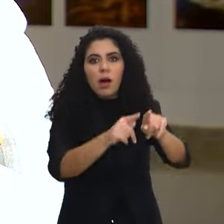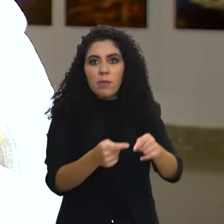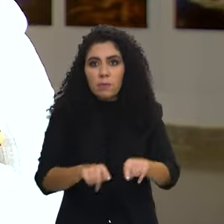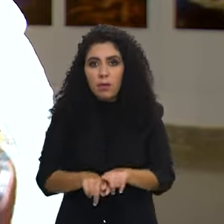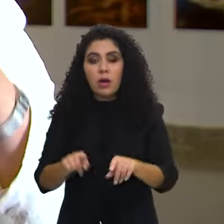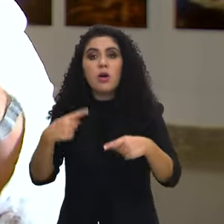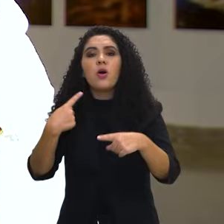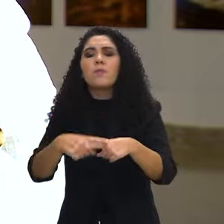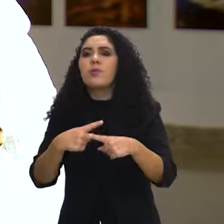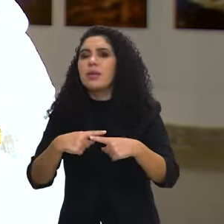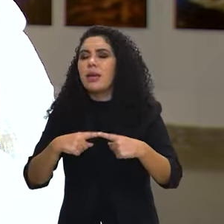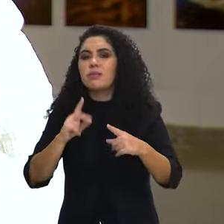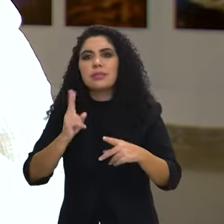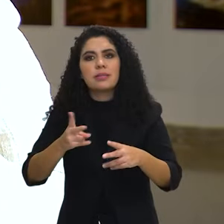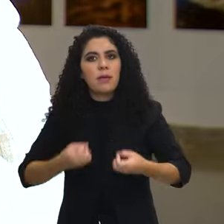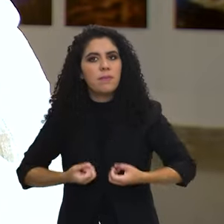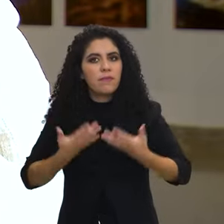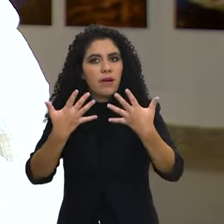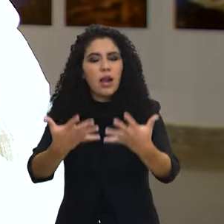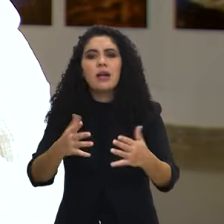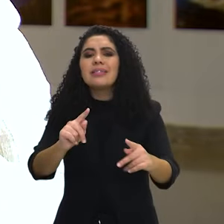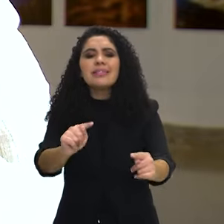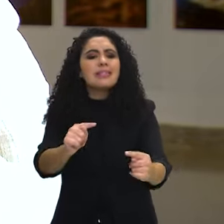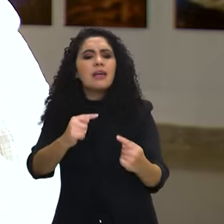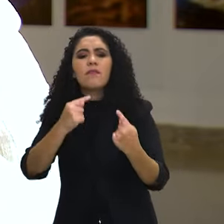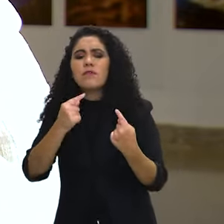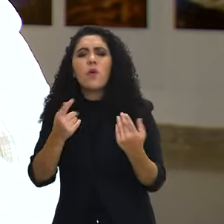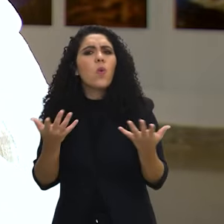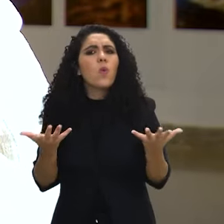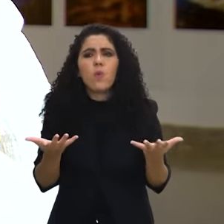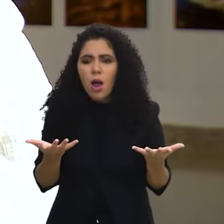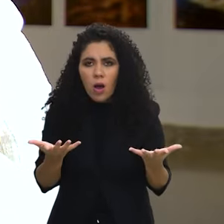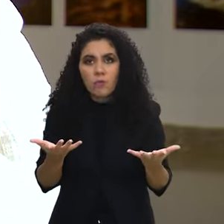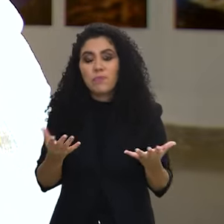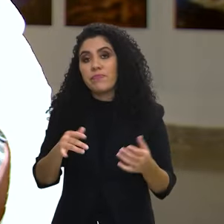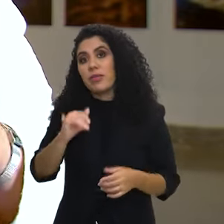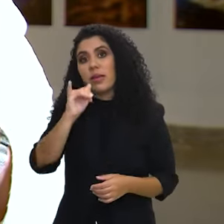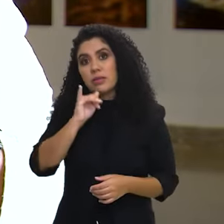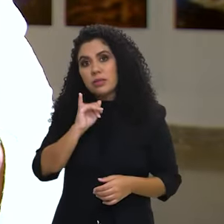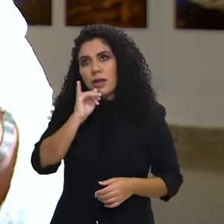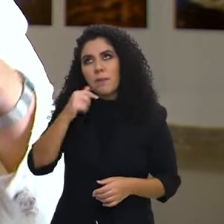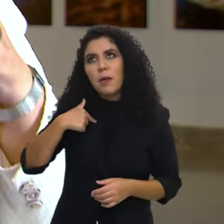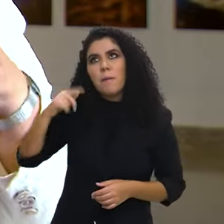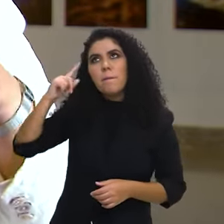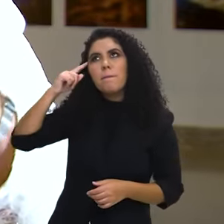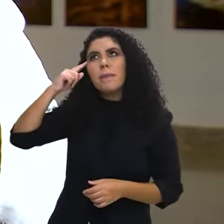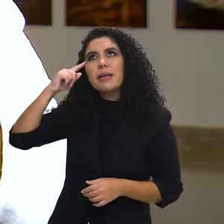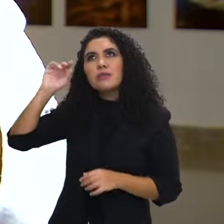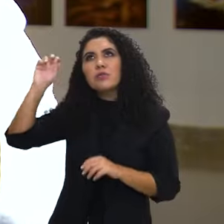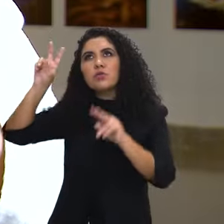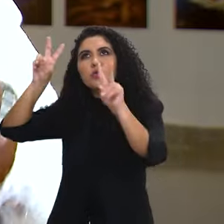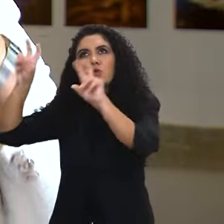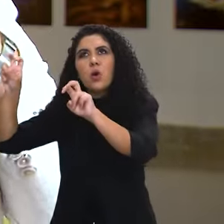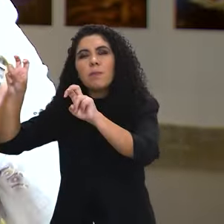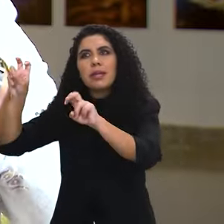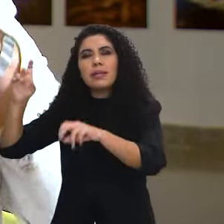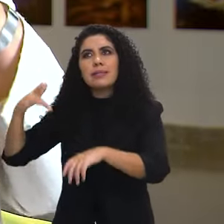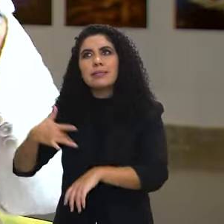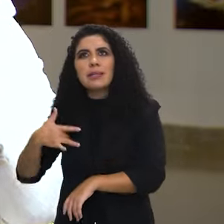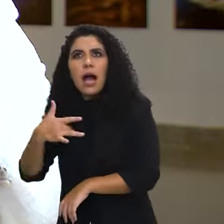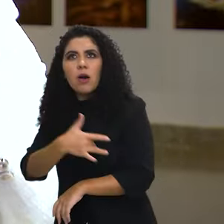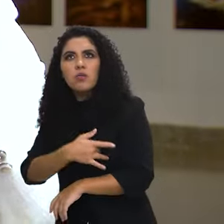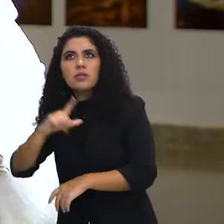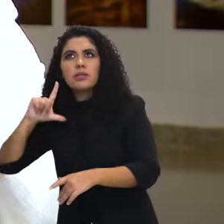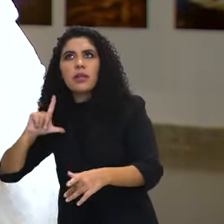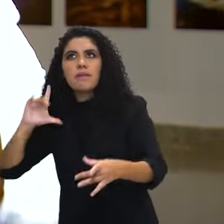sempre digo qual o desafio da política pública para as mulheres é que quando você pensa em saúde você pensa numa estrutura que